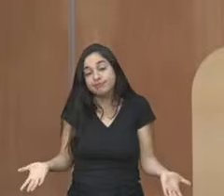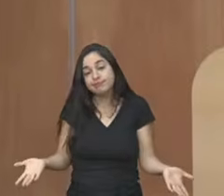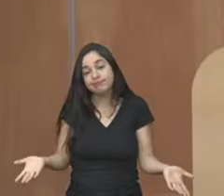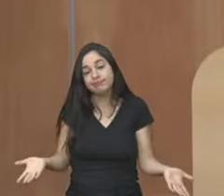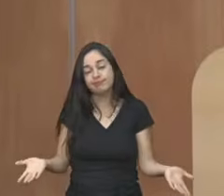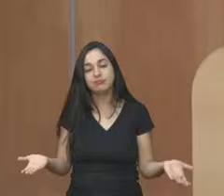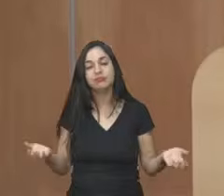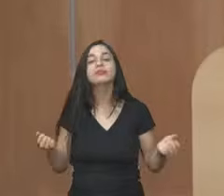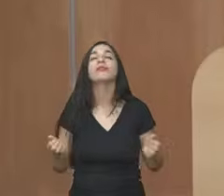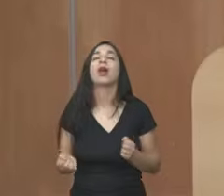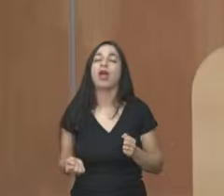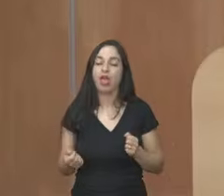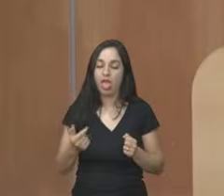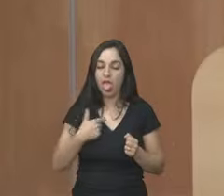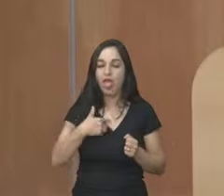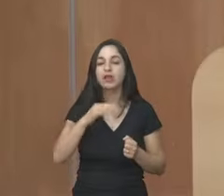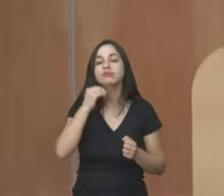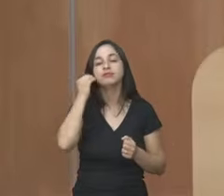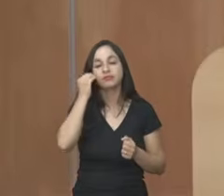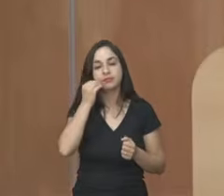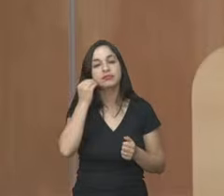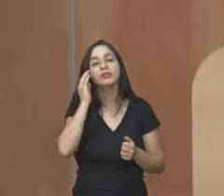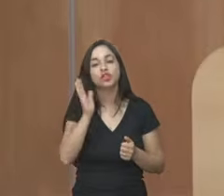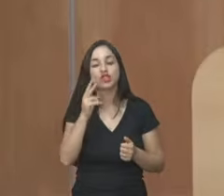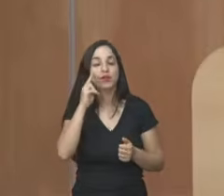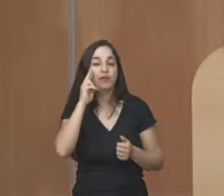eu tenho prova disso. E aí,